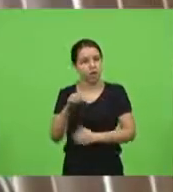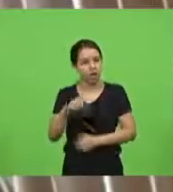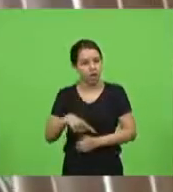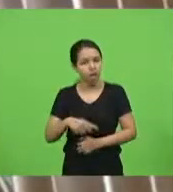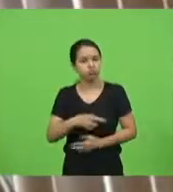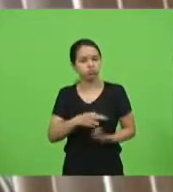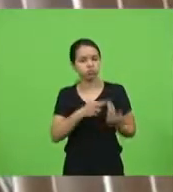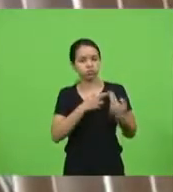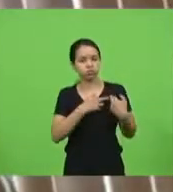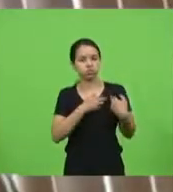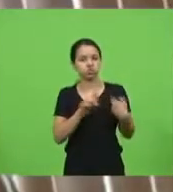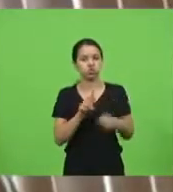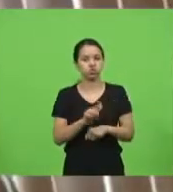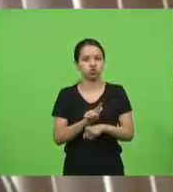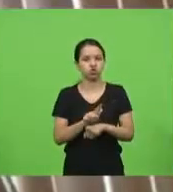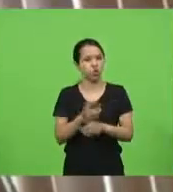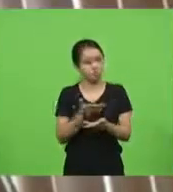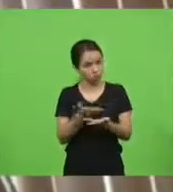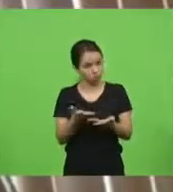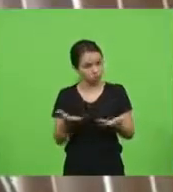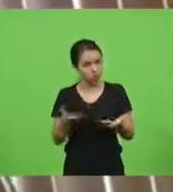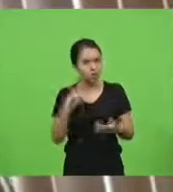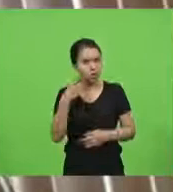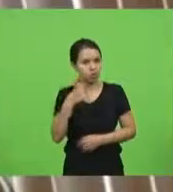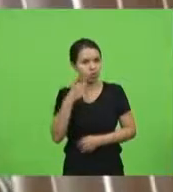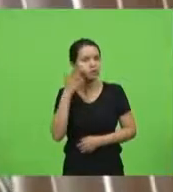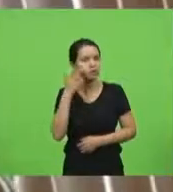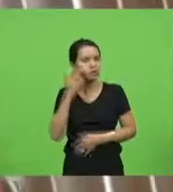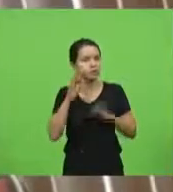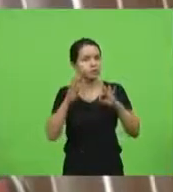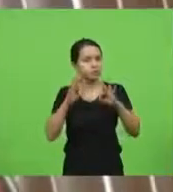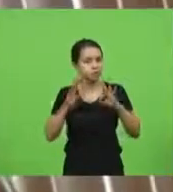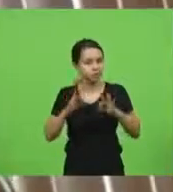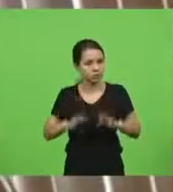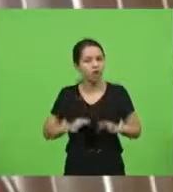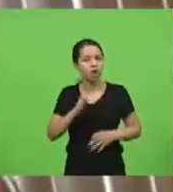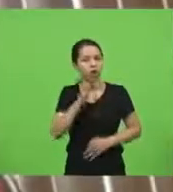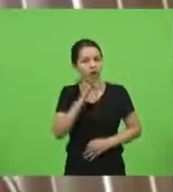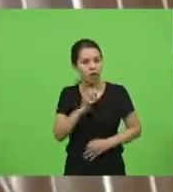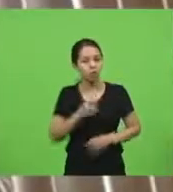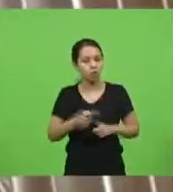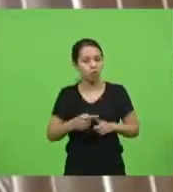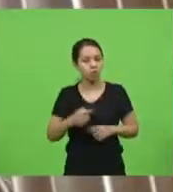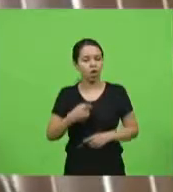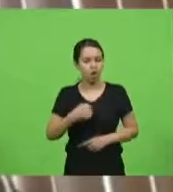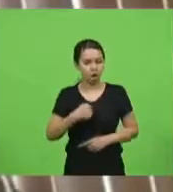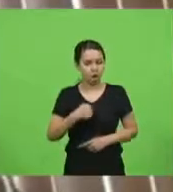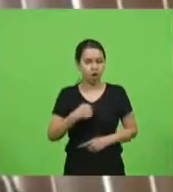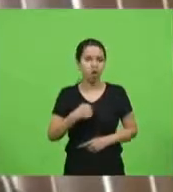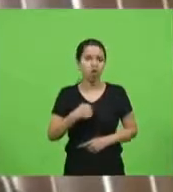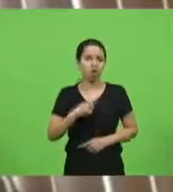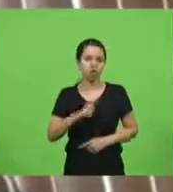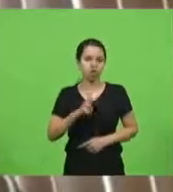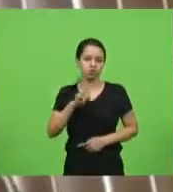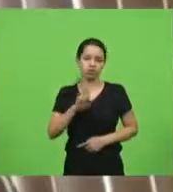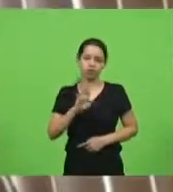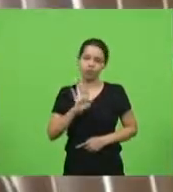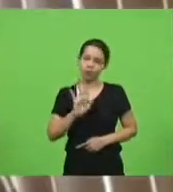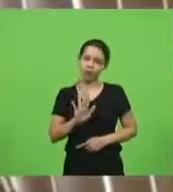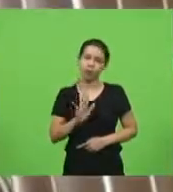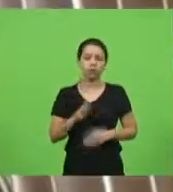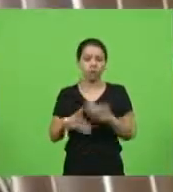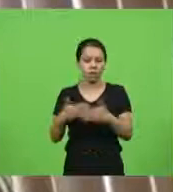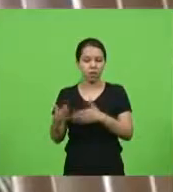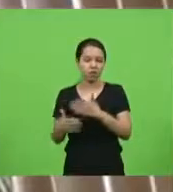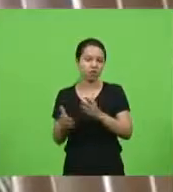deputados podem ter a certeza que este comandante, e eu falo este comandante porque eu estou comandante, isso aqui é passageiro, né? Mas no